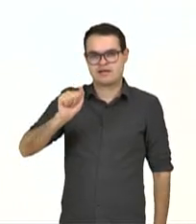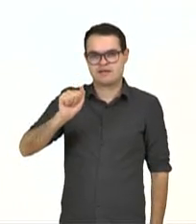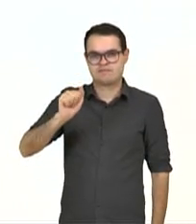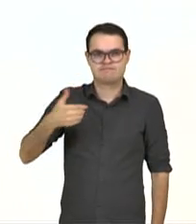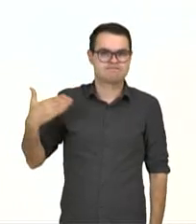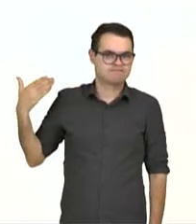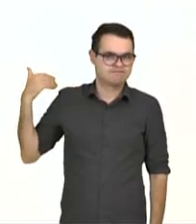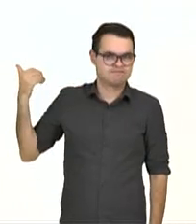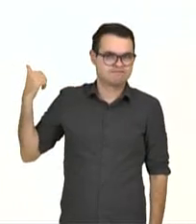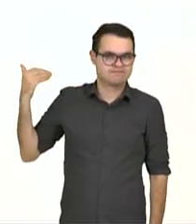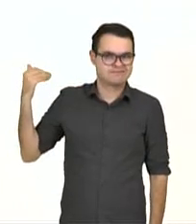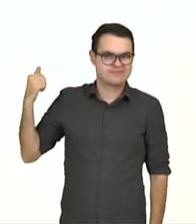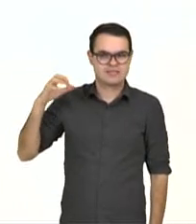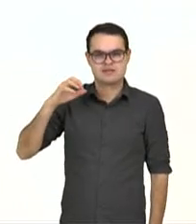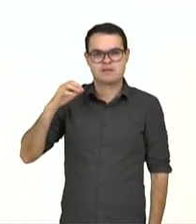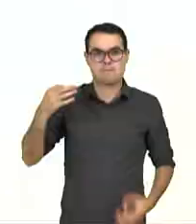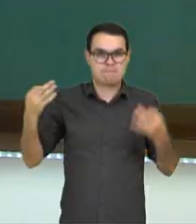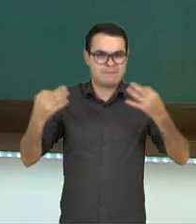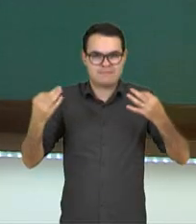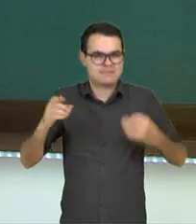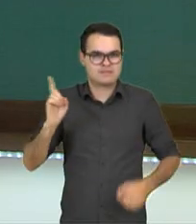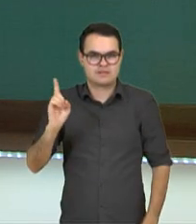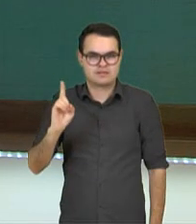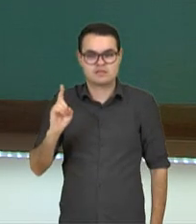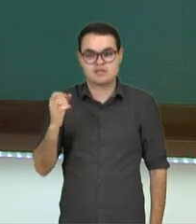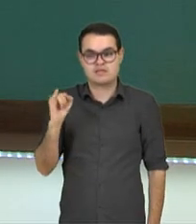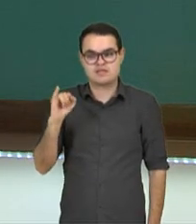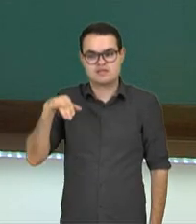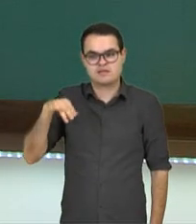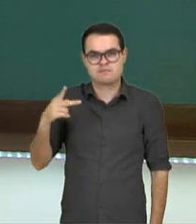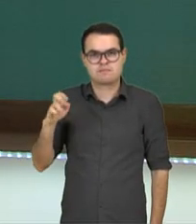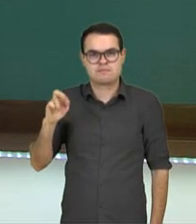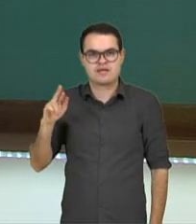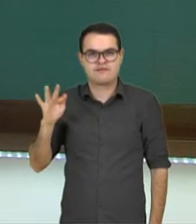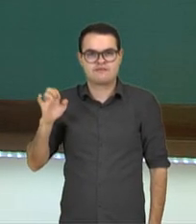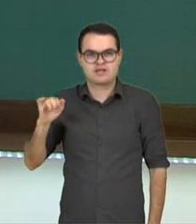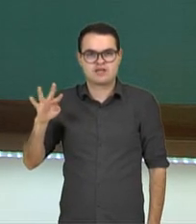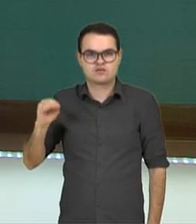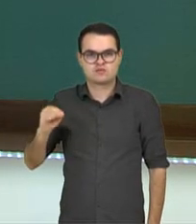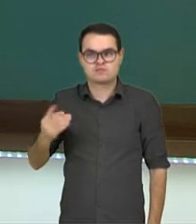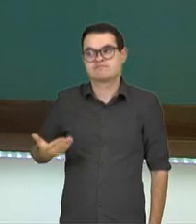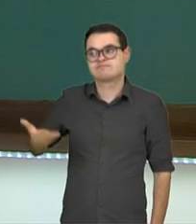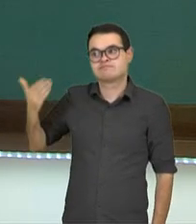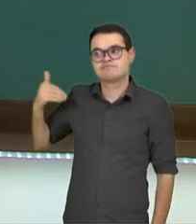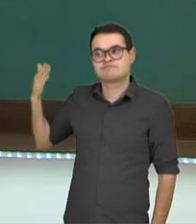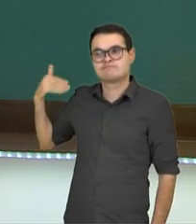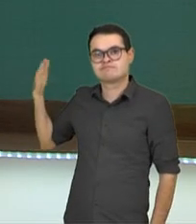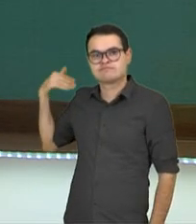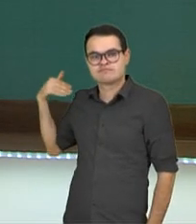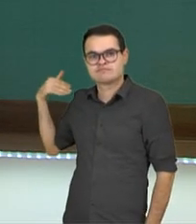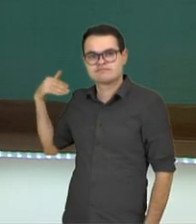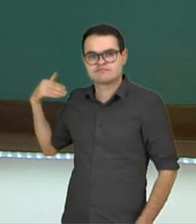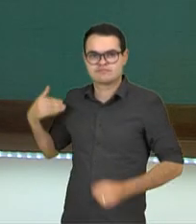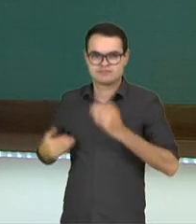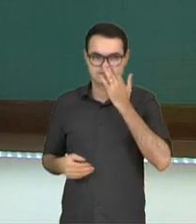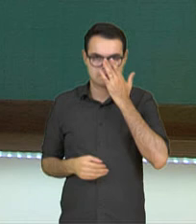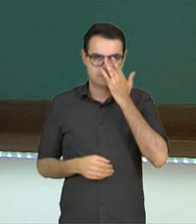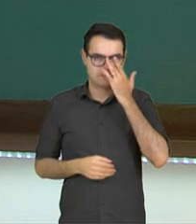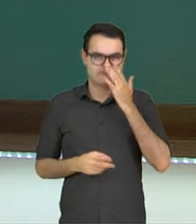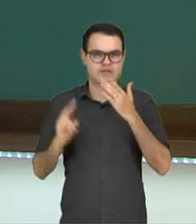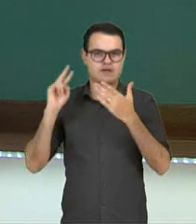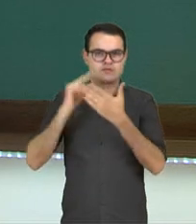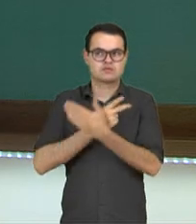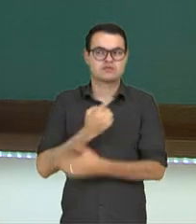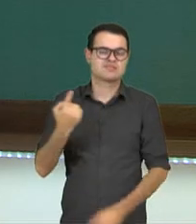no pretérito imperfeito do indicativo, quer dizer, algo que aconteceu,